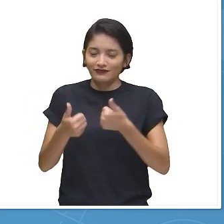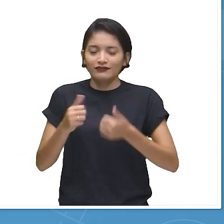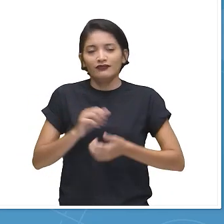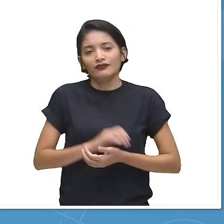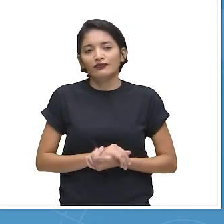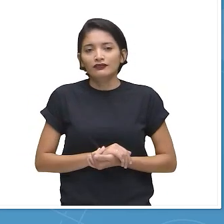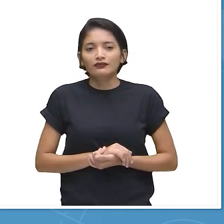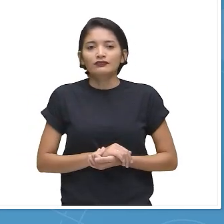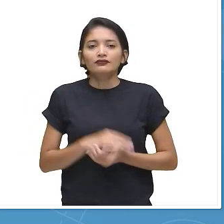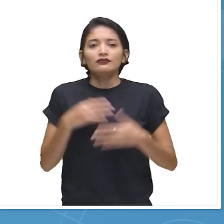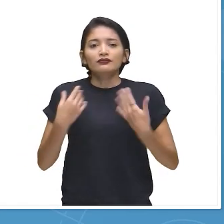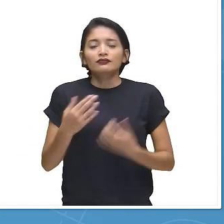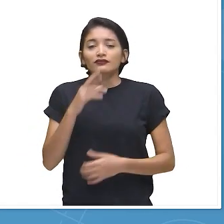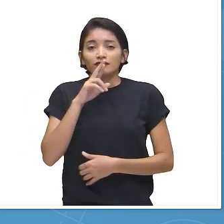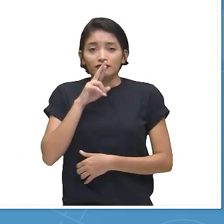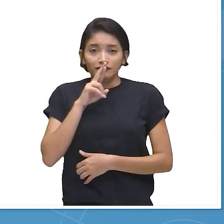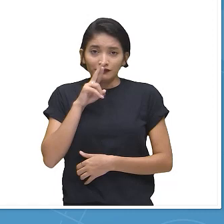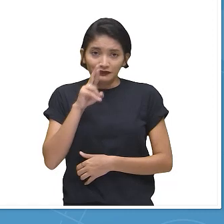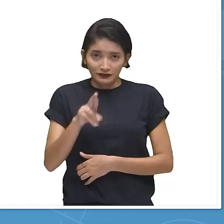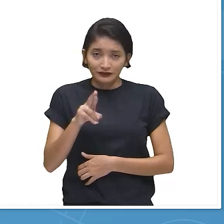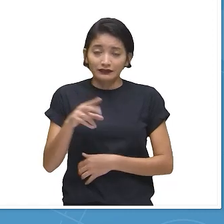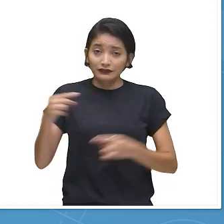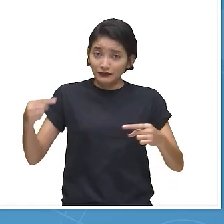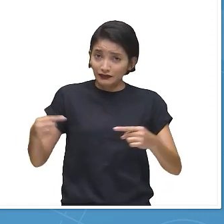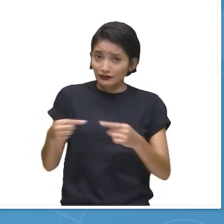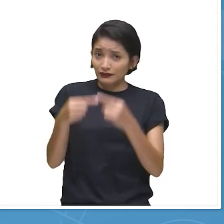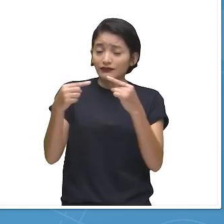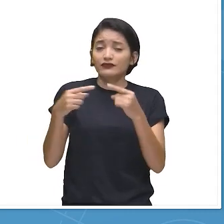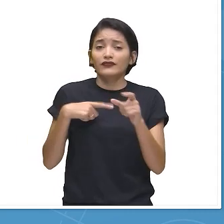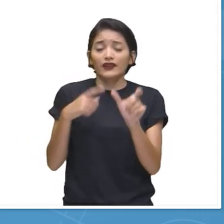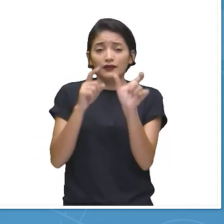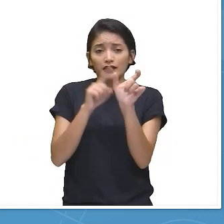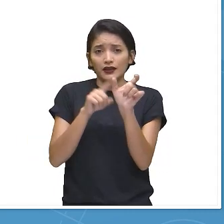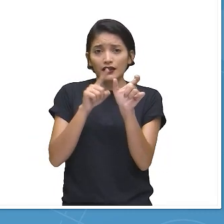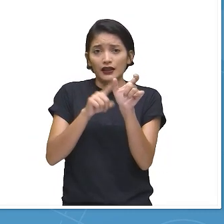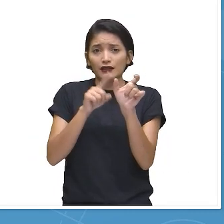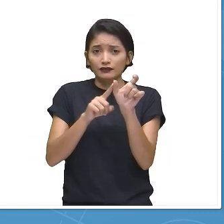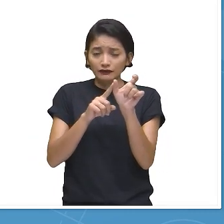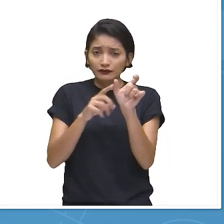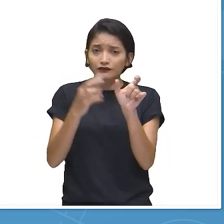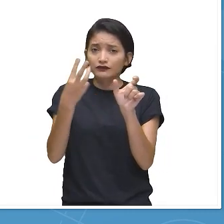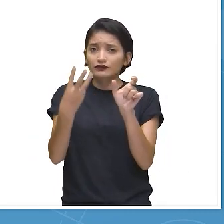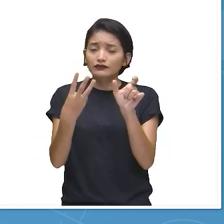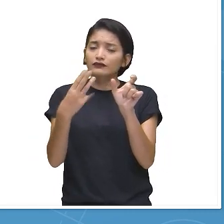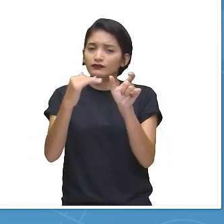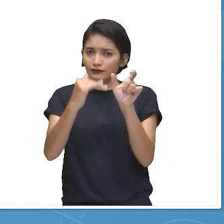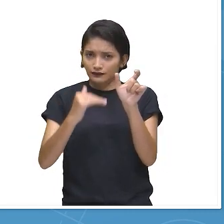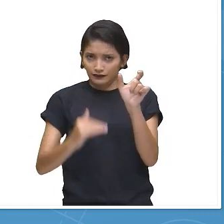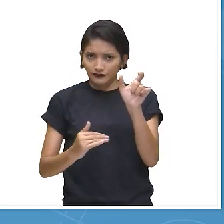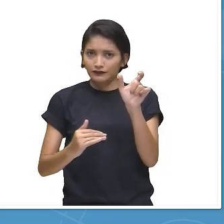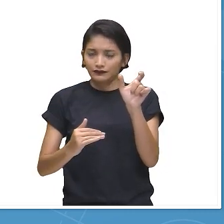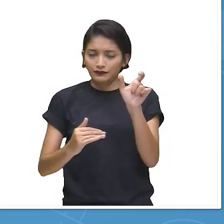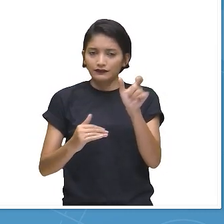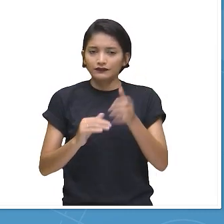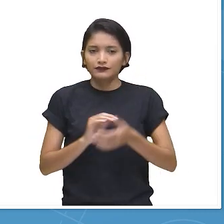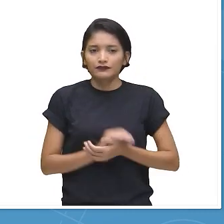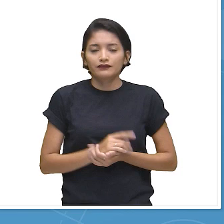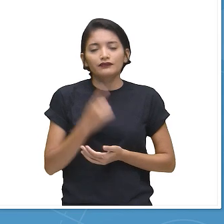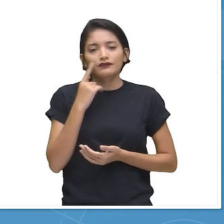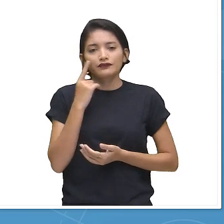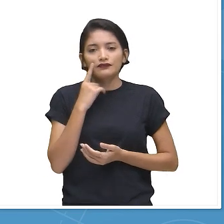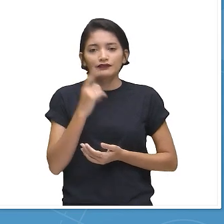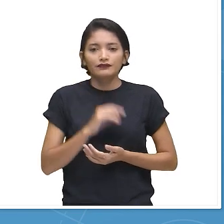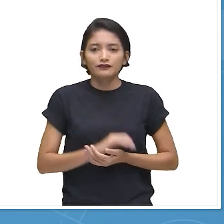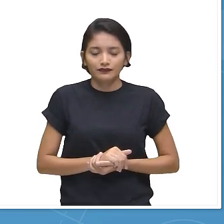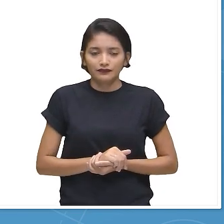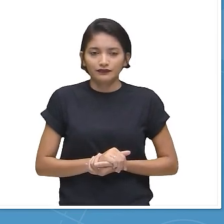nossa alternativa, não é, que contém apenas palavras com 3 sílabas, vamos ver,